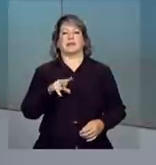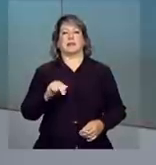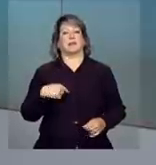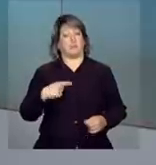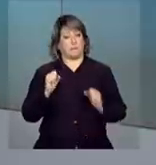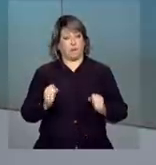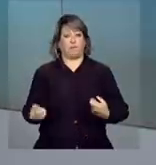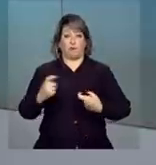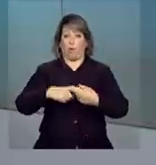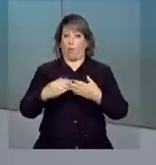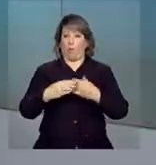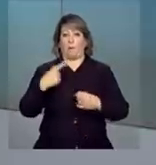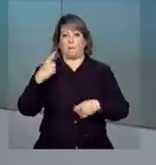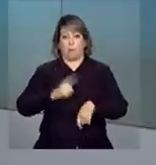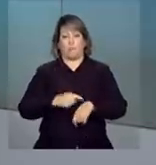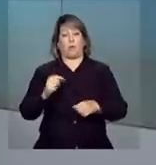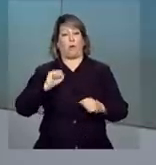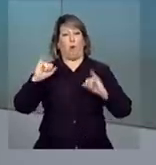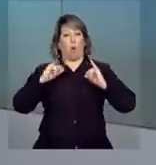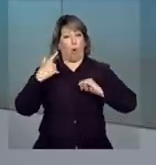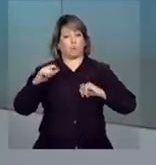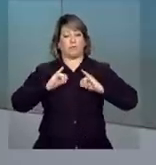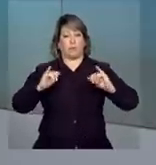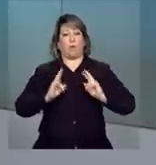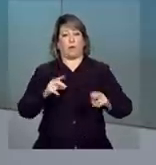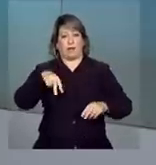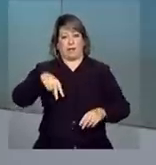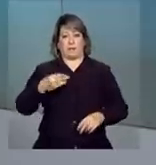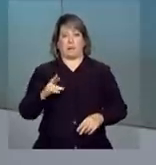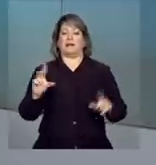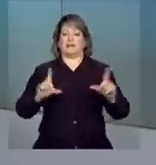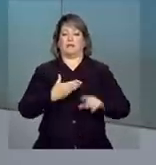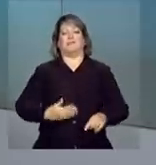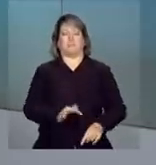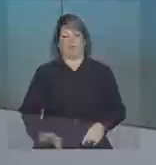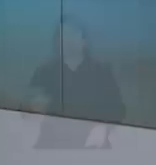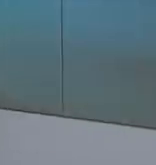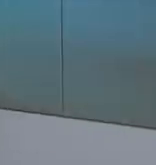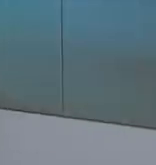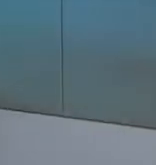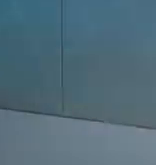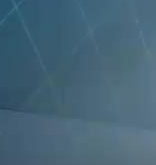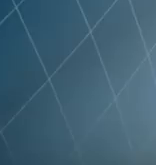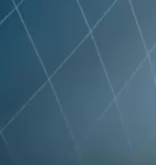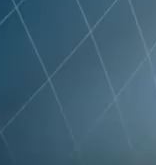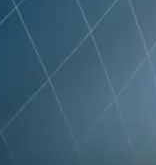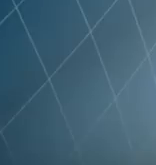podemos voltar a qualquer momento com outras informações. Continue com a gente, NBR, a TV do Governo Federal.